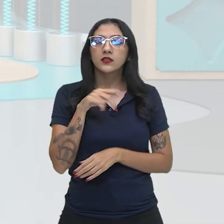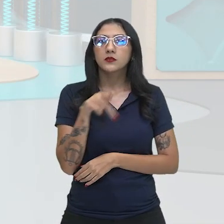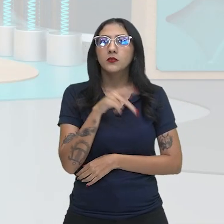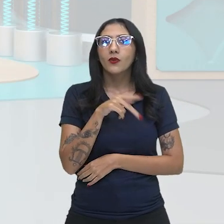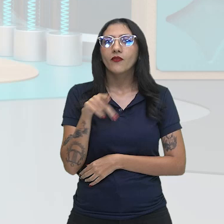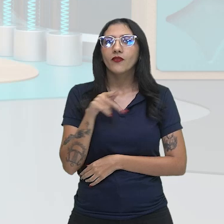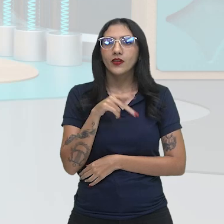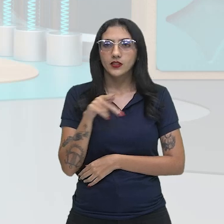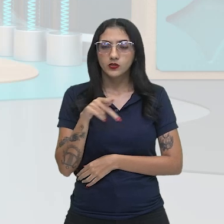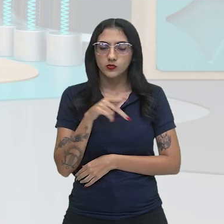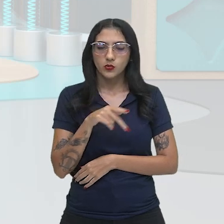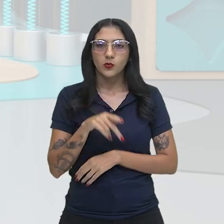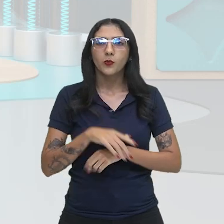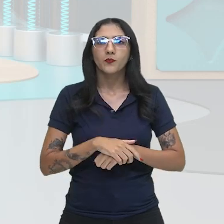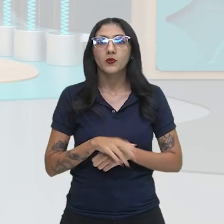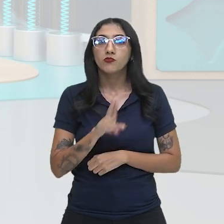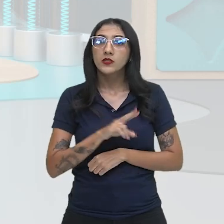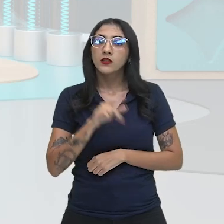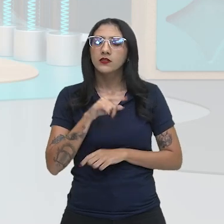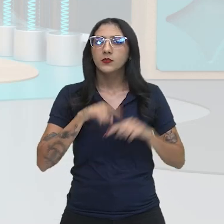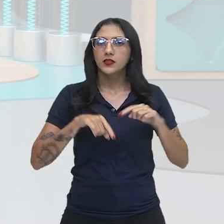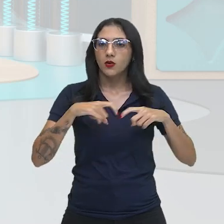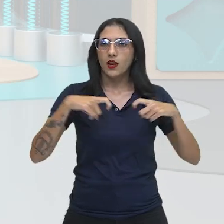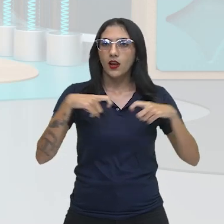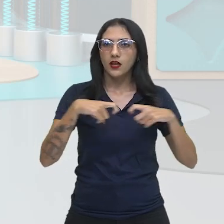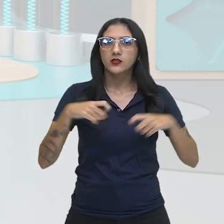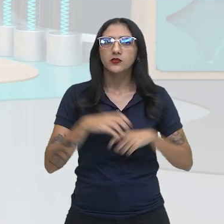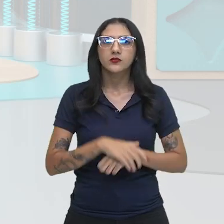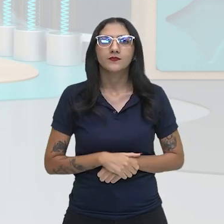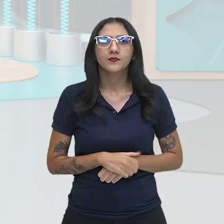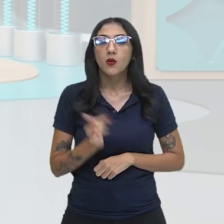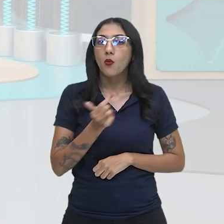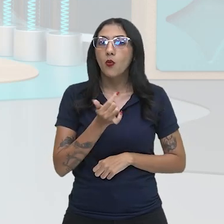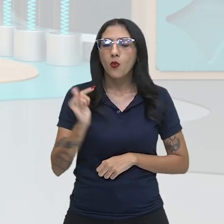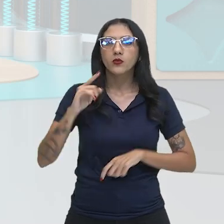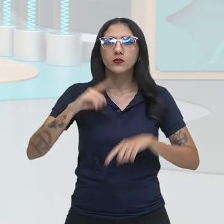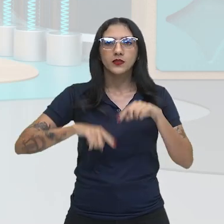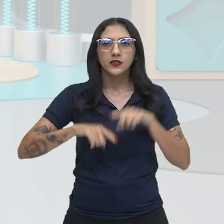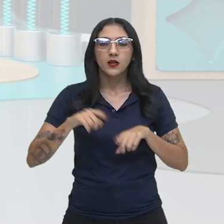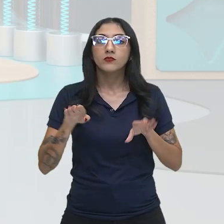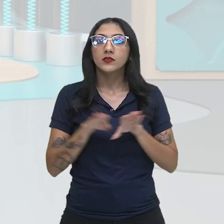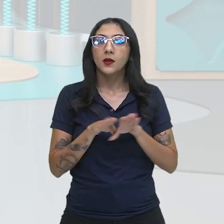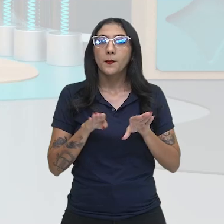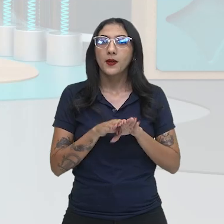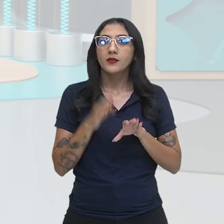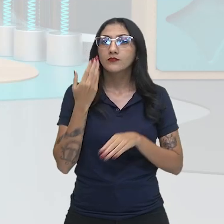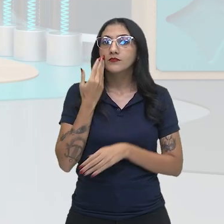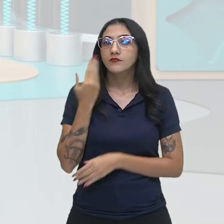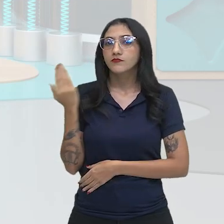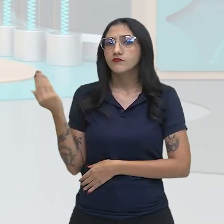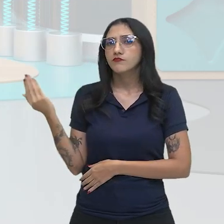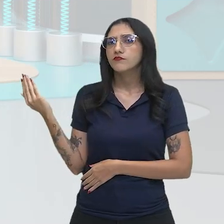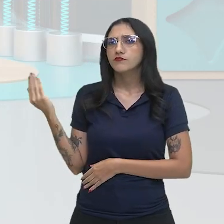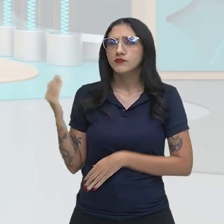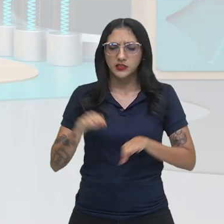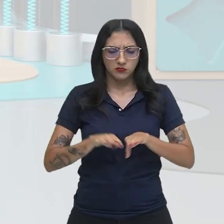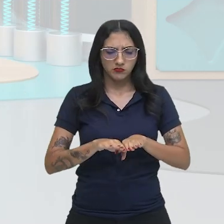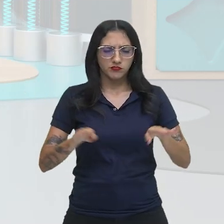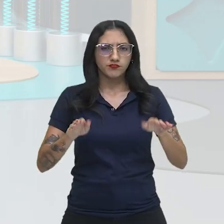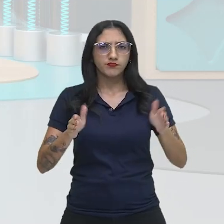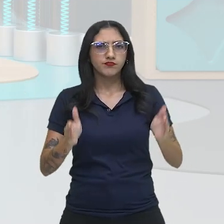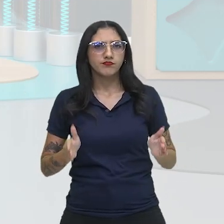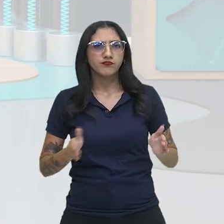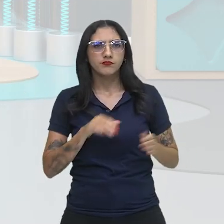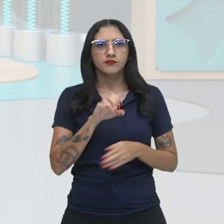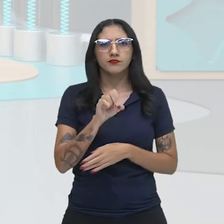essas atividades com o TheraBand ou com as faixas elásticas. Outro equipamento que é utilizado são os steps,